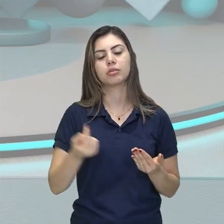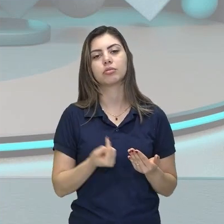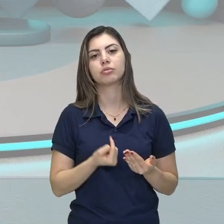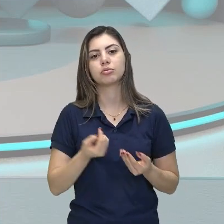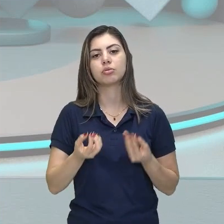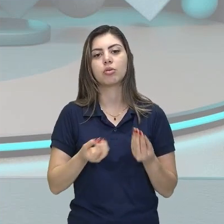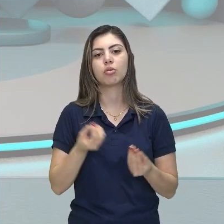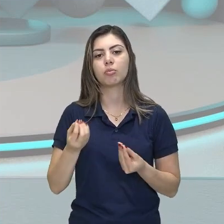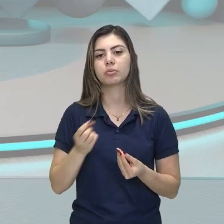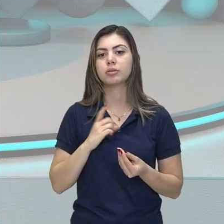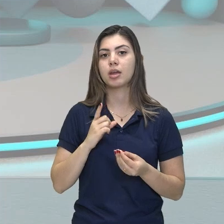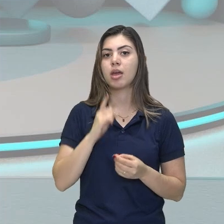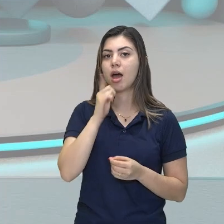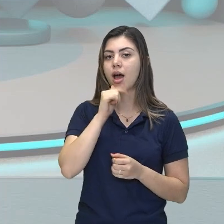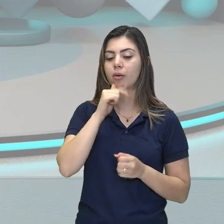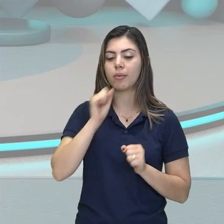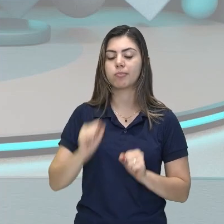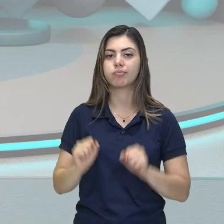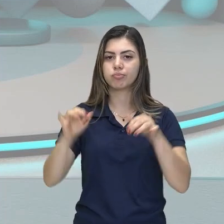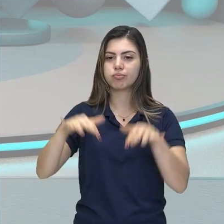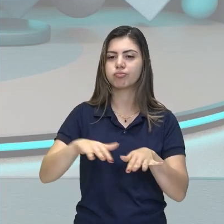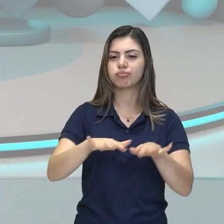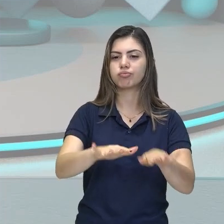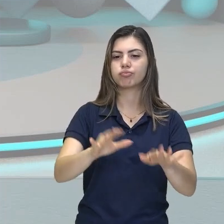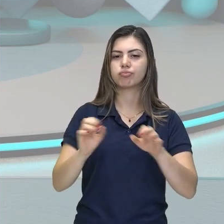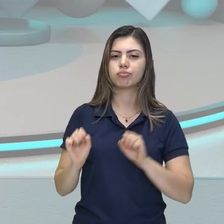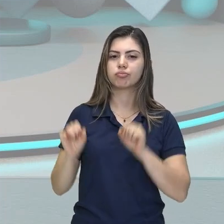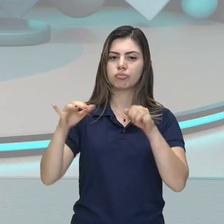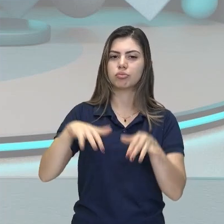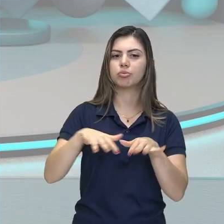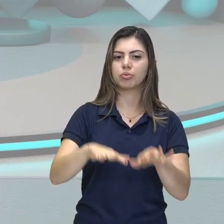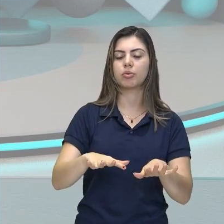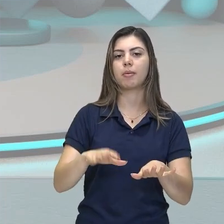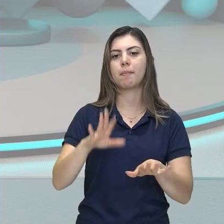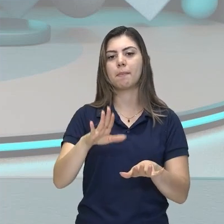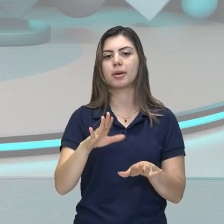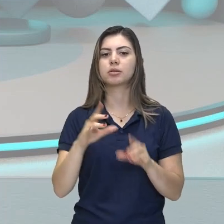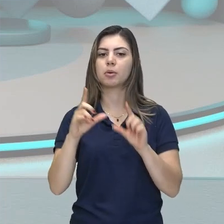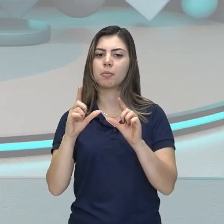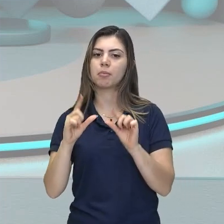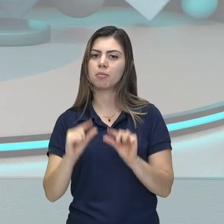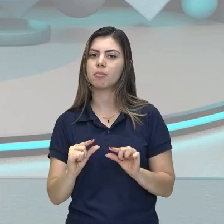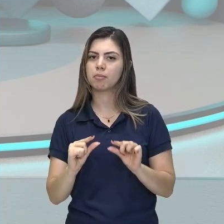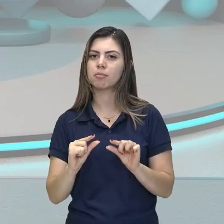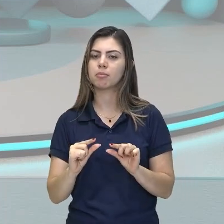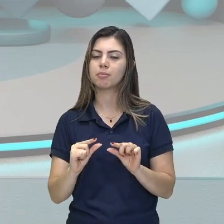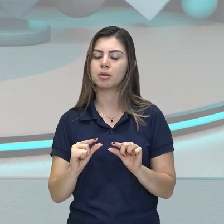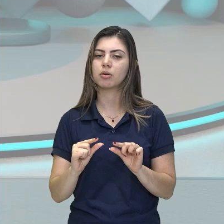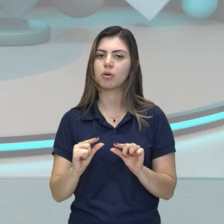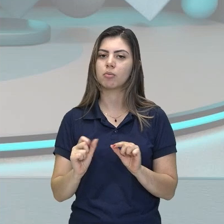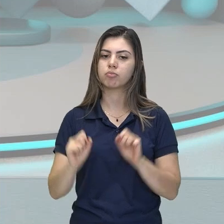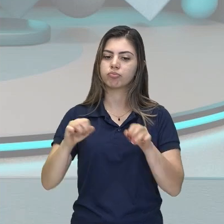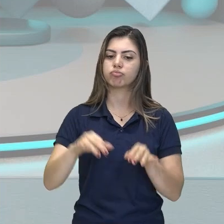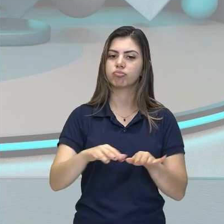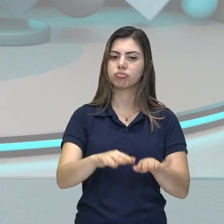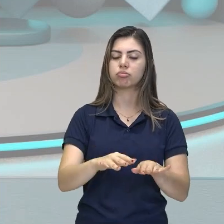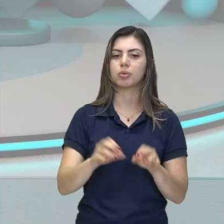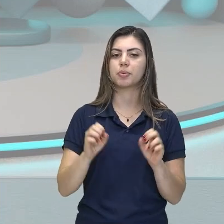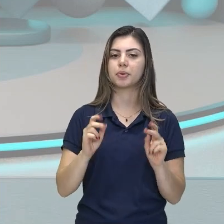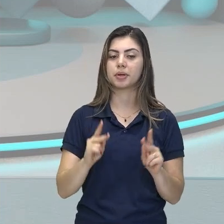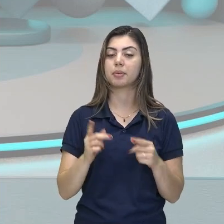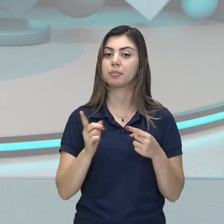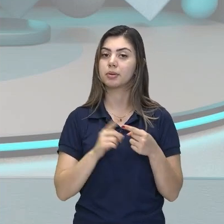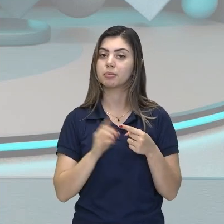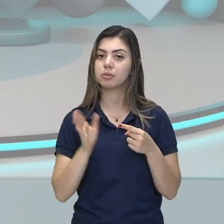em águas aí abertas, né? No mar aberto, só que com ondas mais baixas, ok? Então, essa foi a